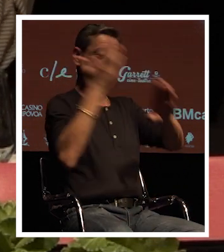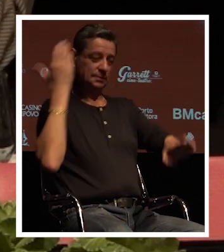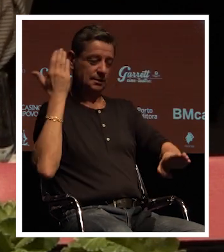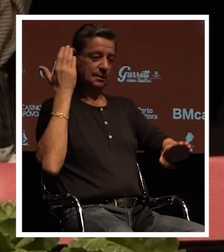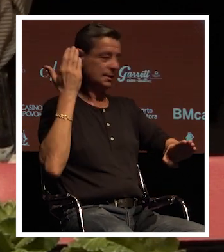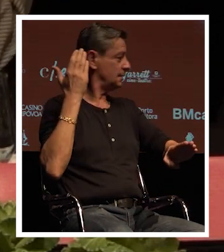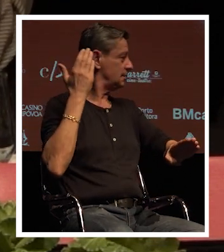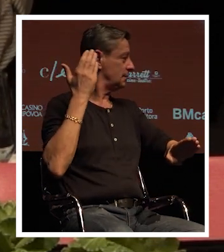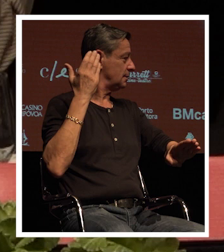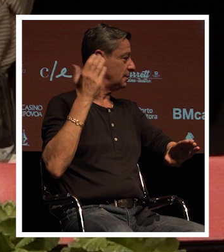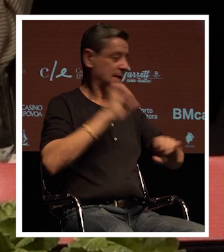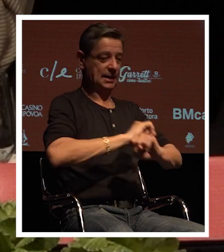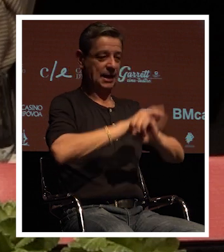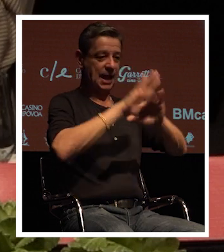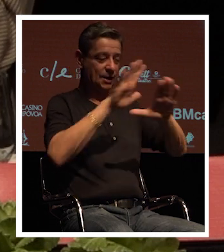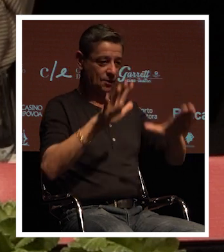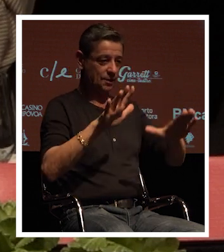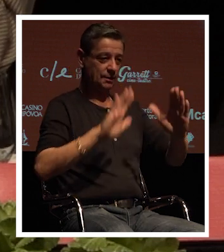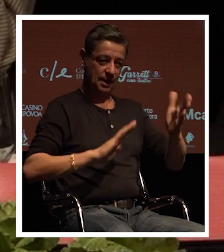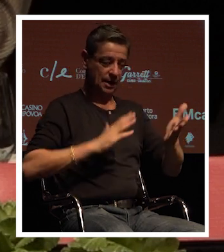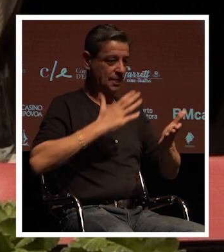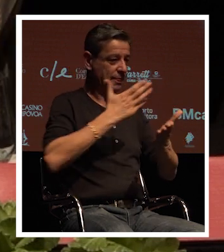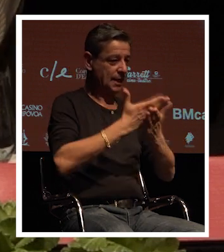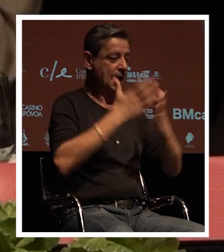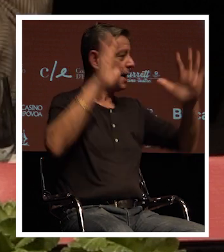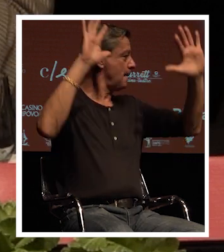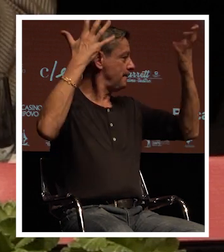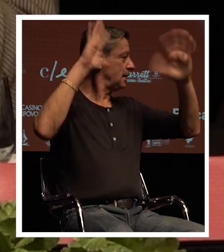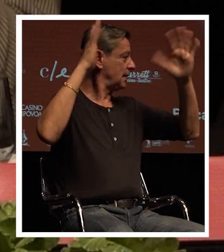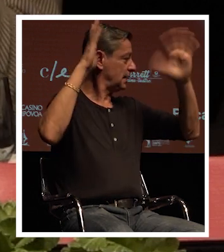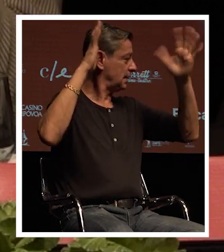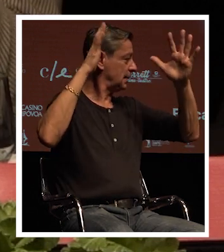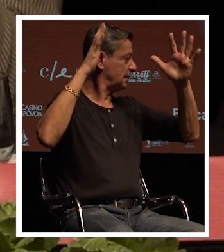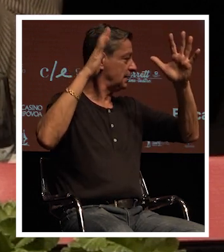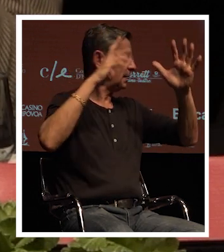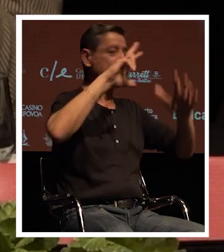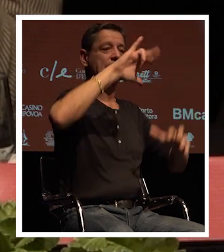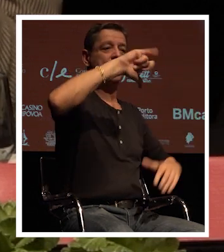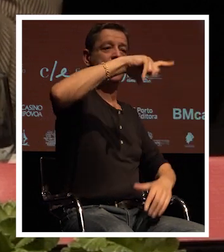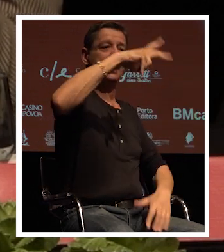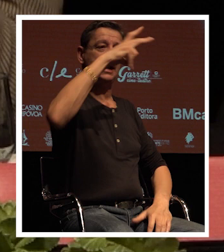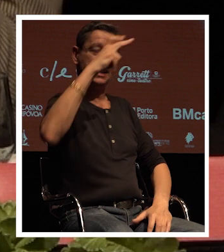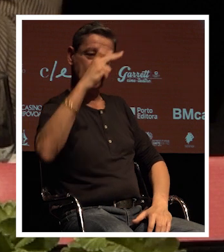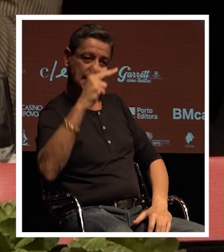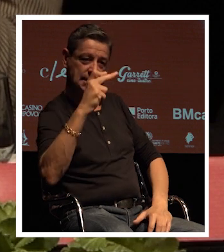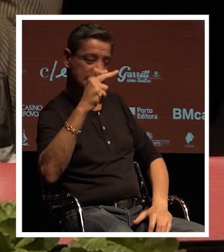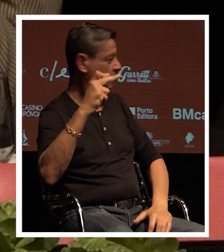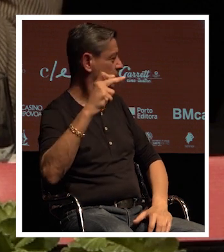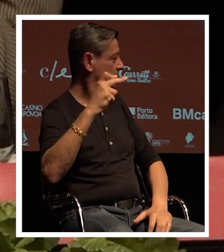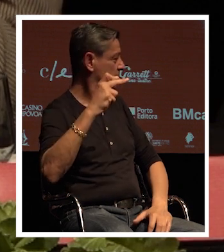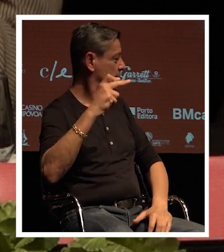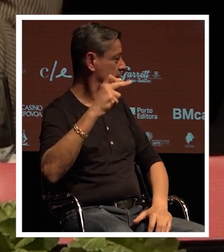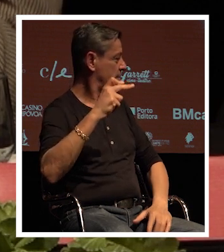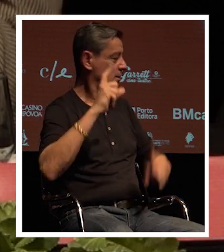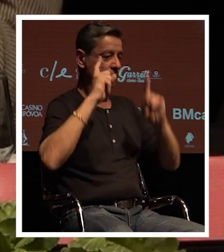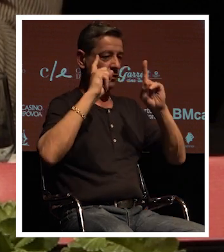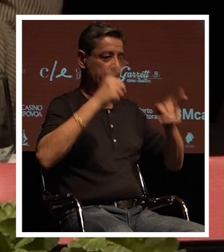eh e obviamente dar os parabéns aqui à senhora dona escrita donas escritas eh